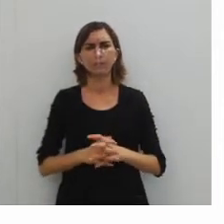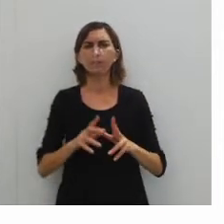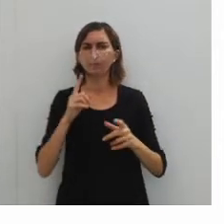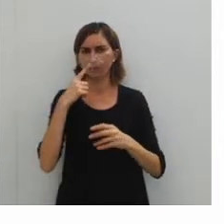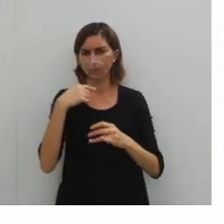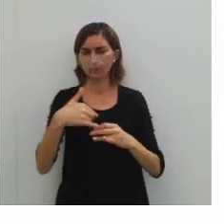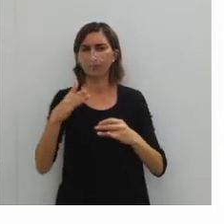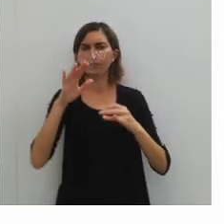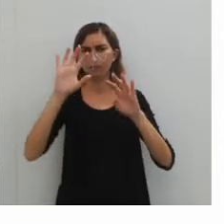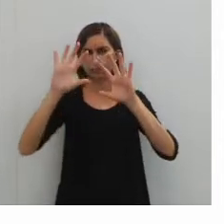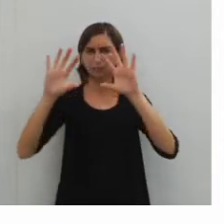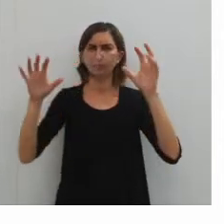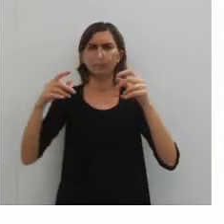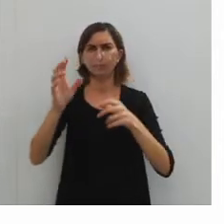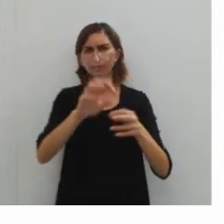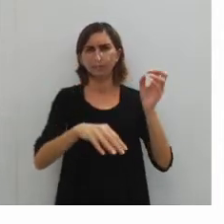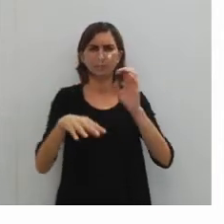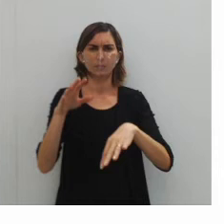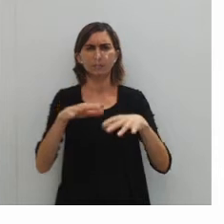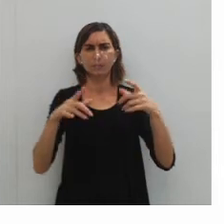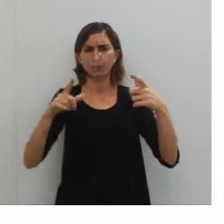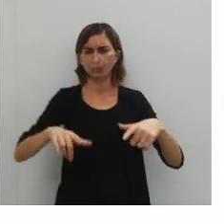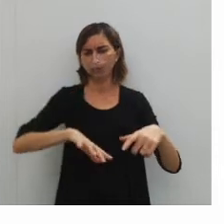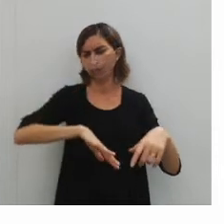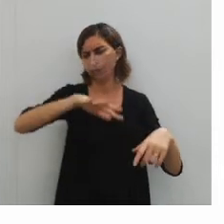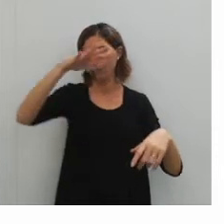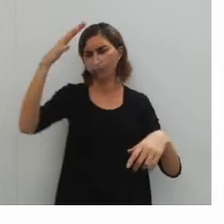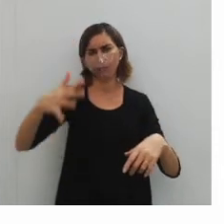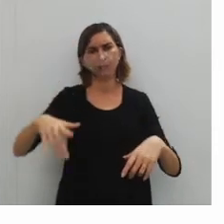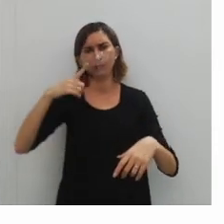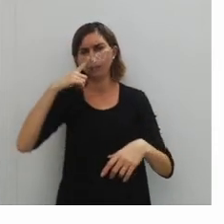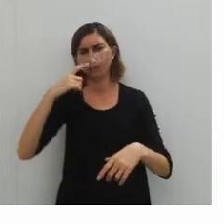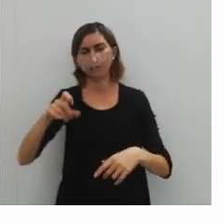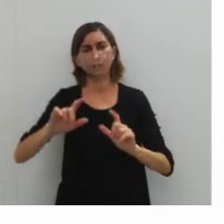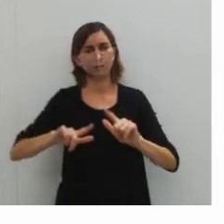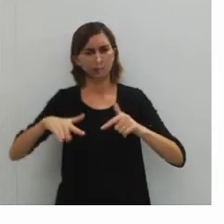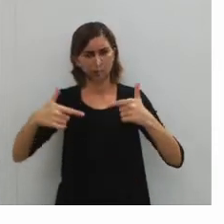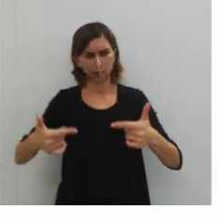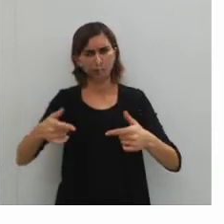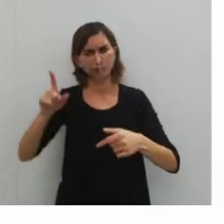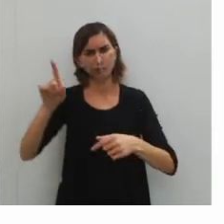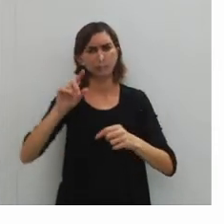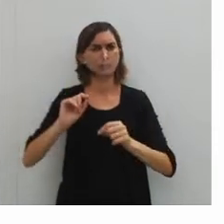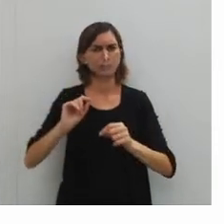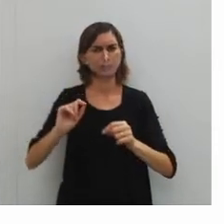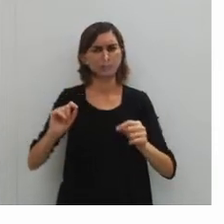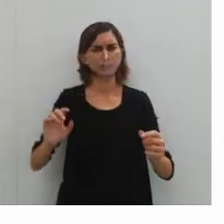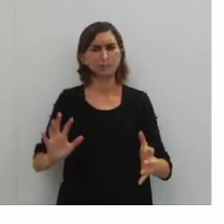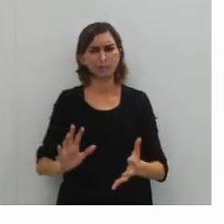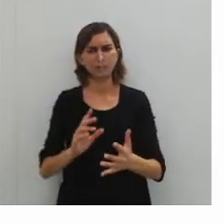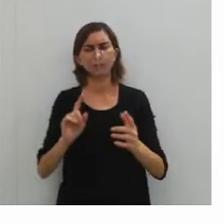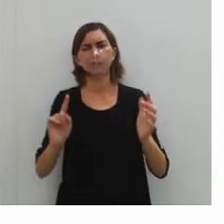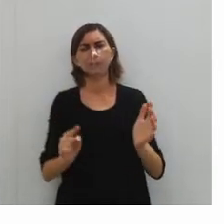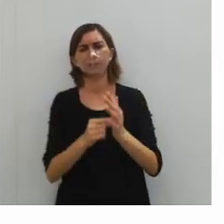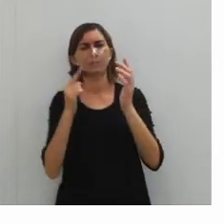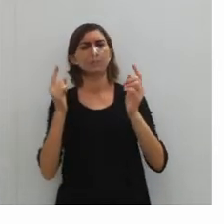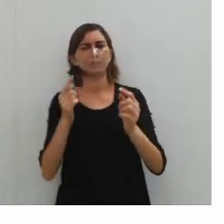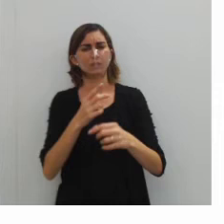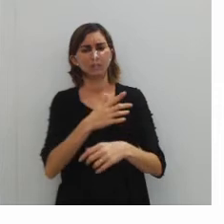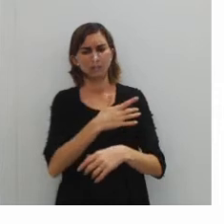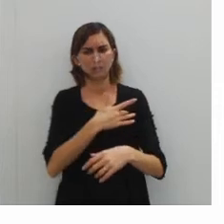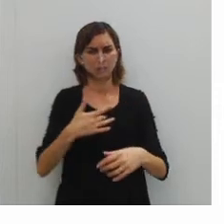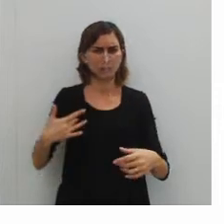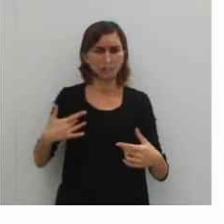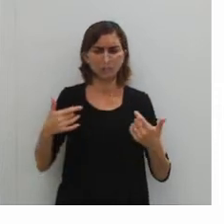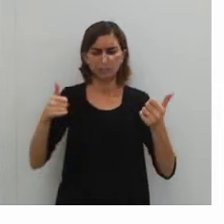a céu aberto nos chamados lixões. Essa ação causa grandes danos à saúde